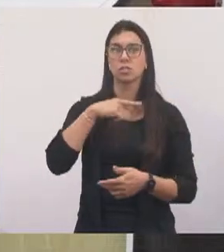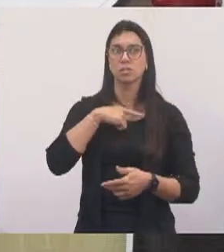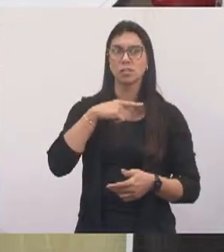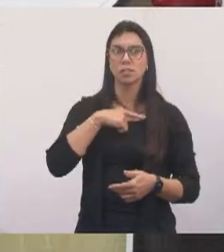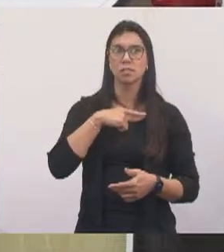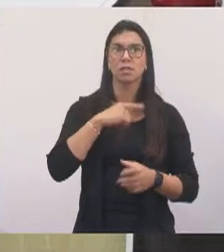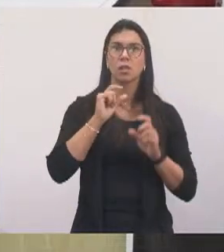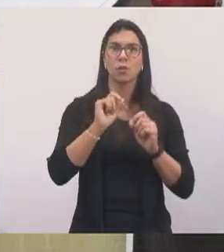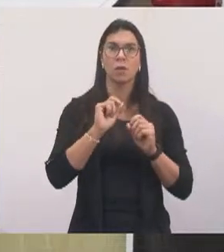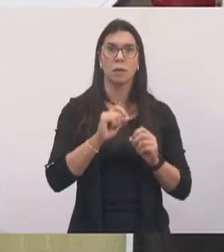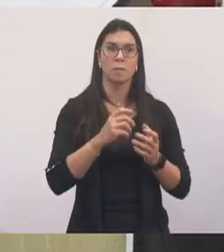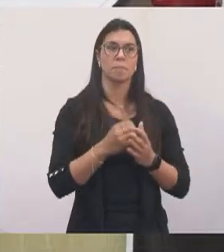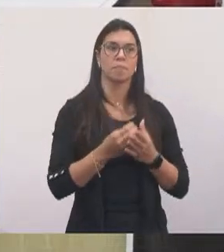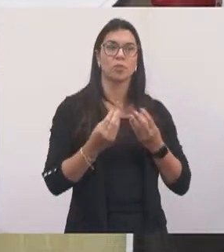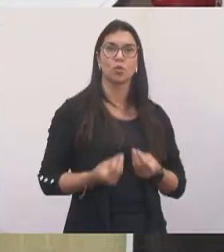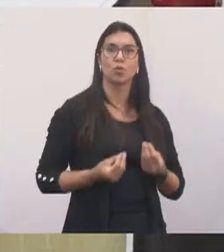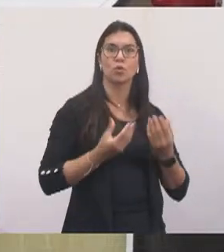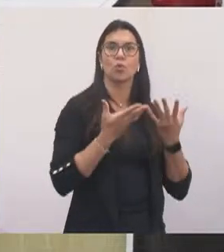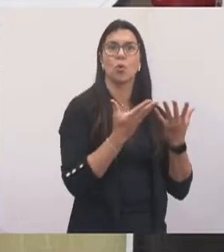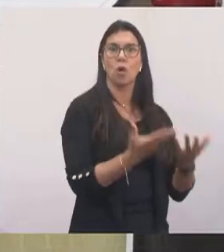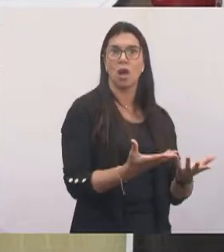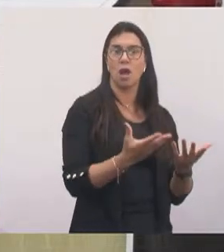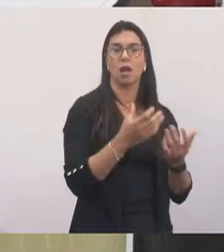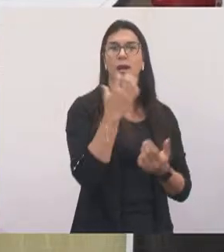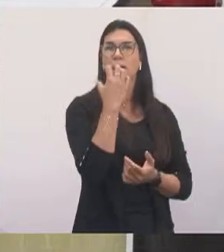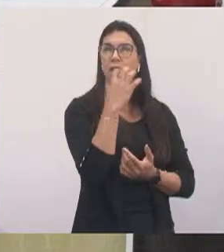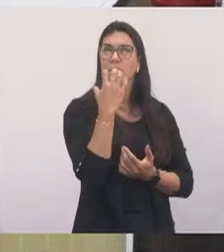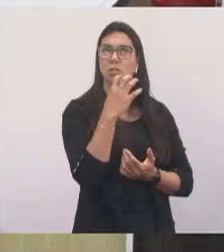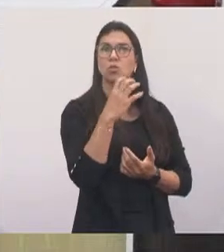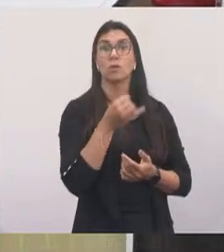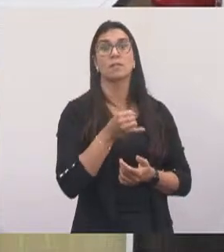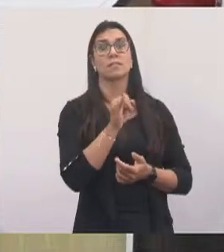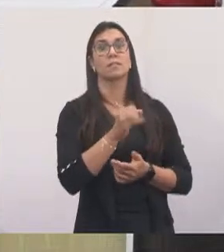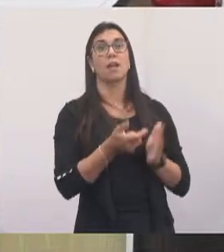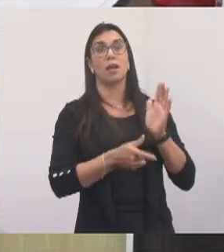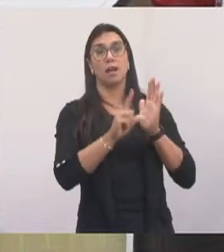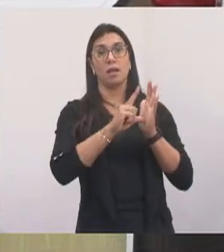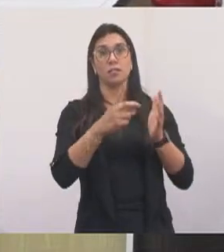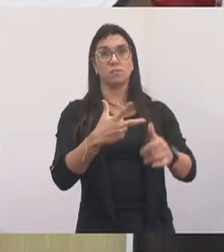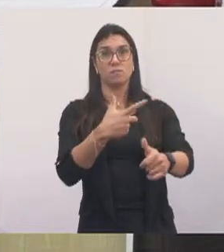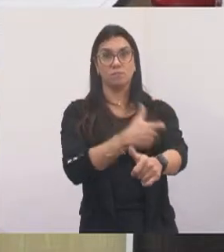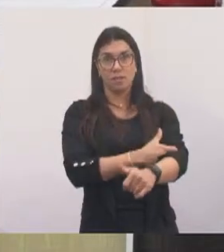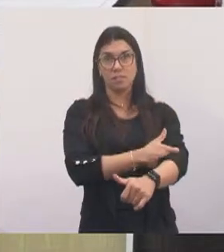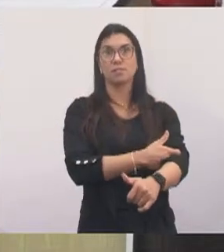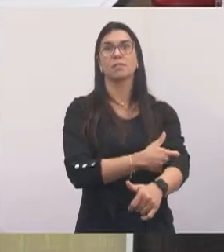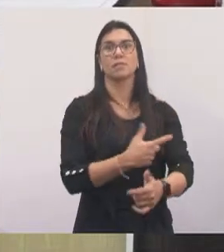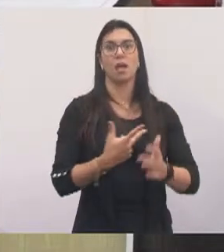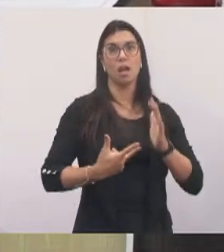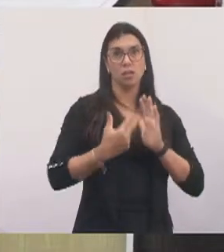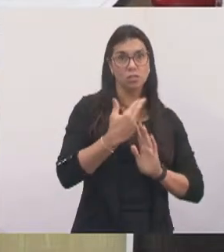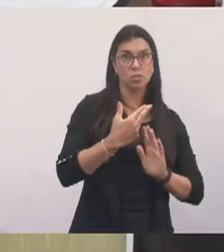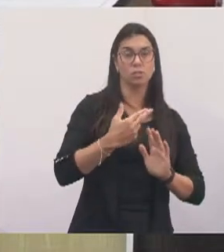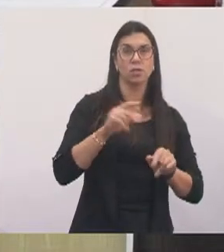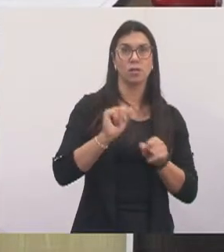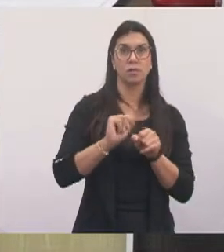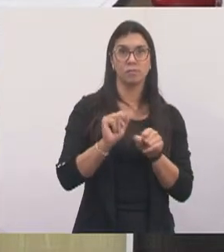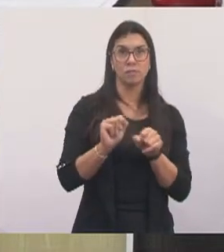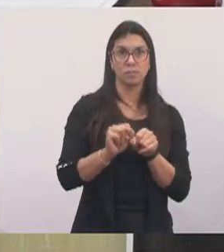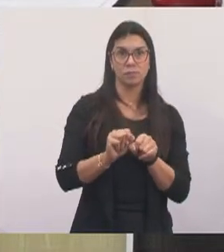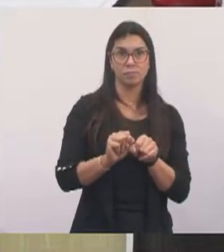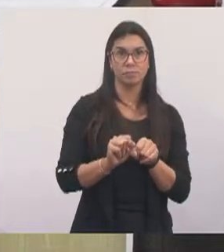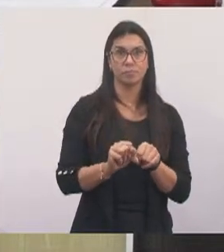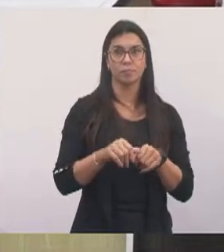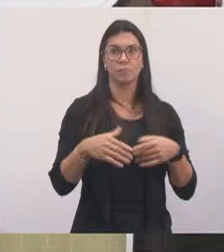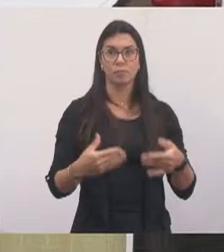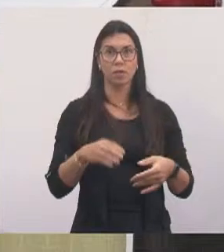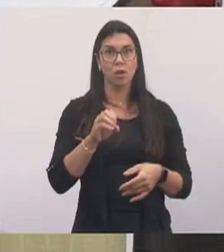vacinado, castrado e vermifugado. Por que é ONG então, gente? A ONG tem, você está tirando a responsabilidade com esse veto da ONG